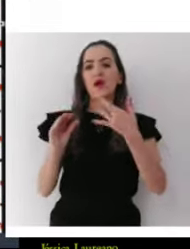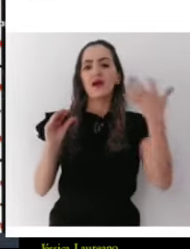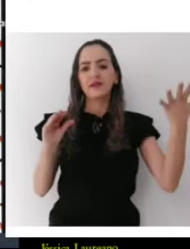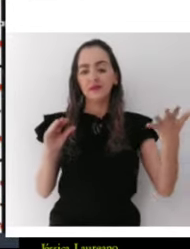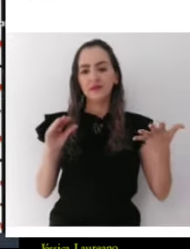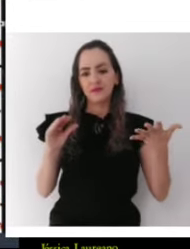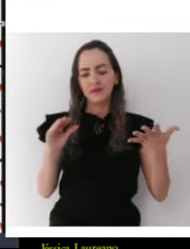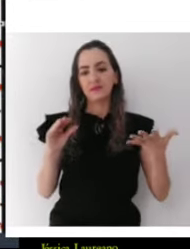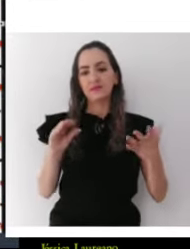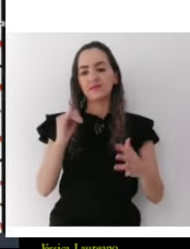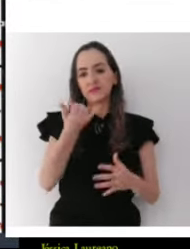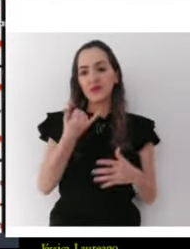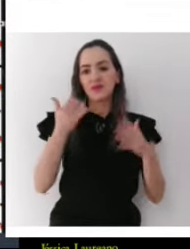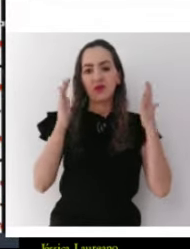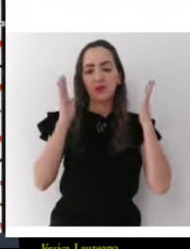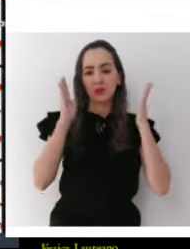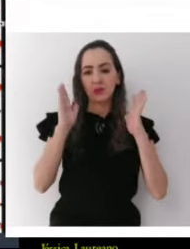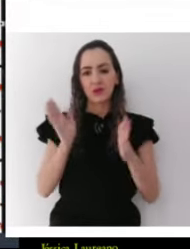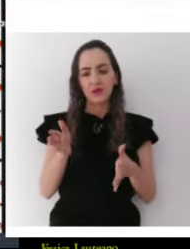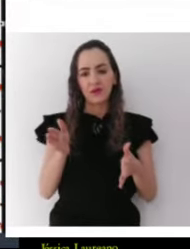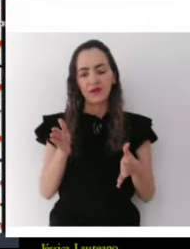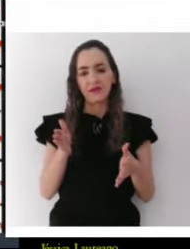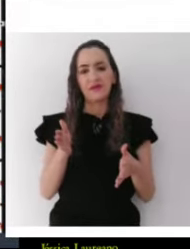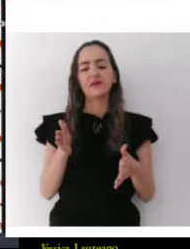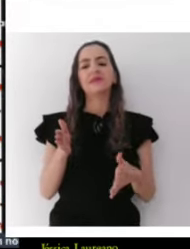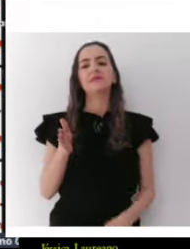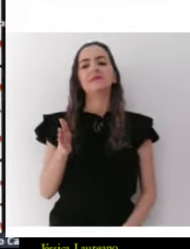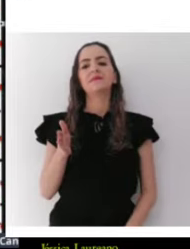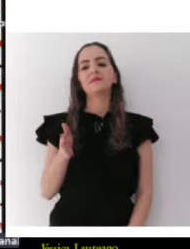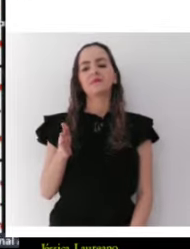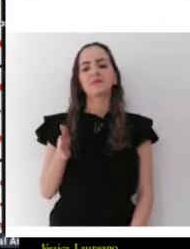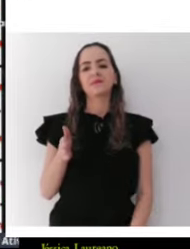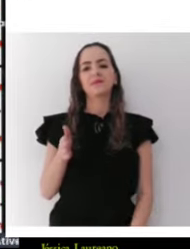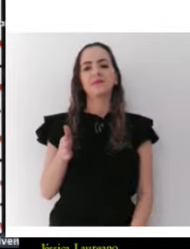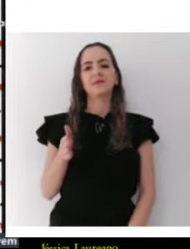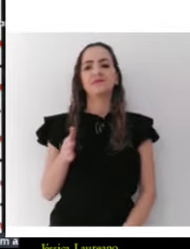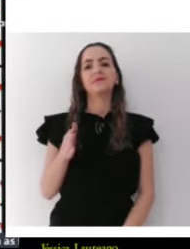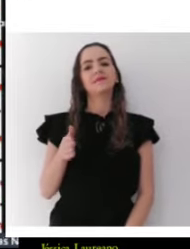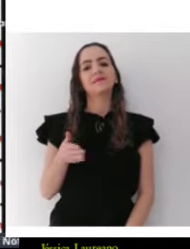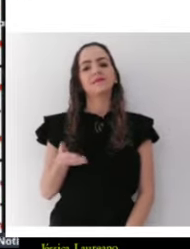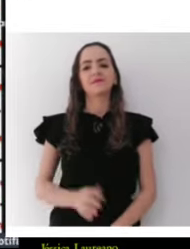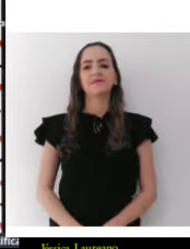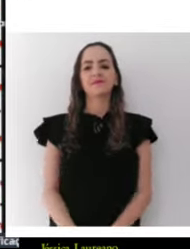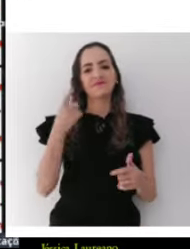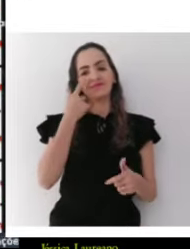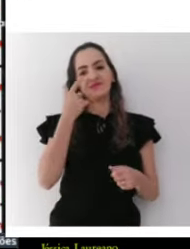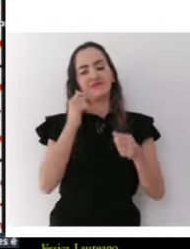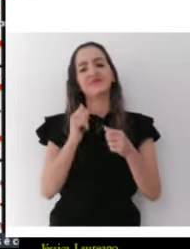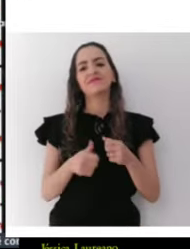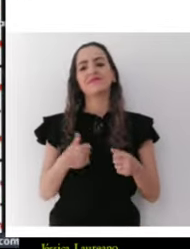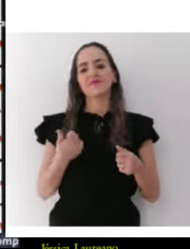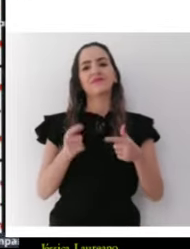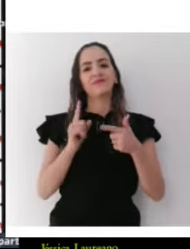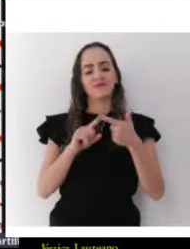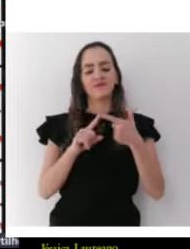pacote, ou quantos lápis eu vou receber, enfim, se já te deu a parte, retornando, vamos lá. Então, esta é a segunda maneira